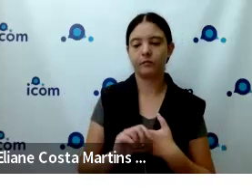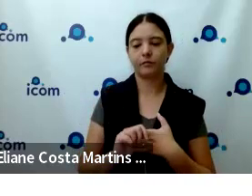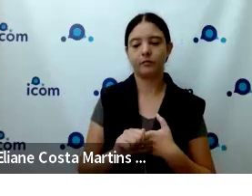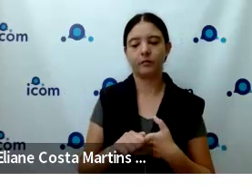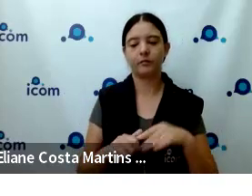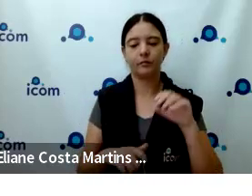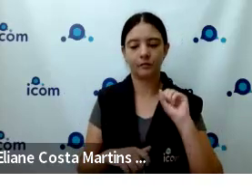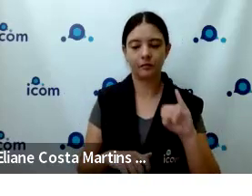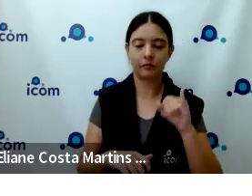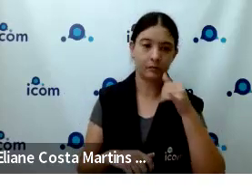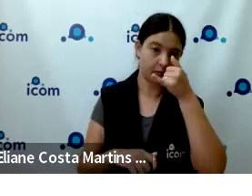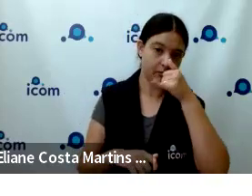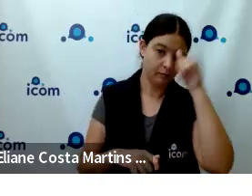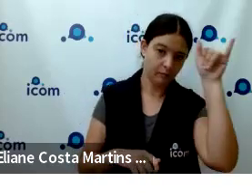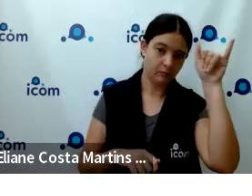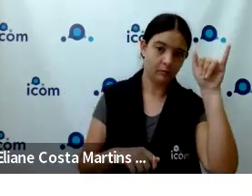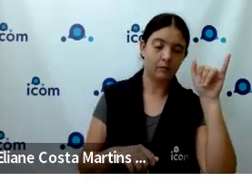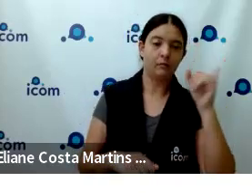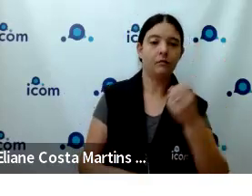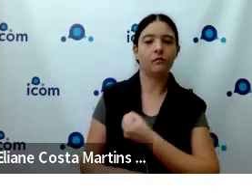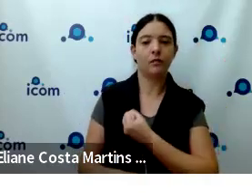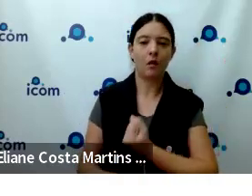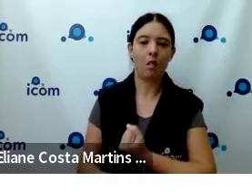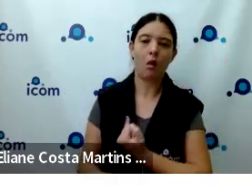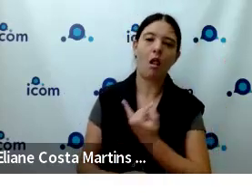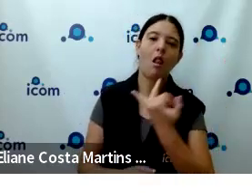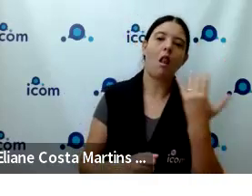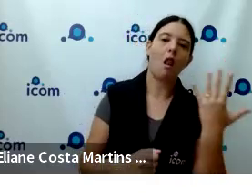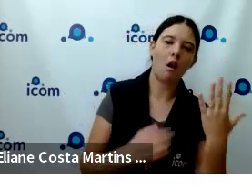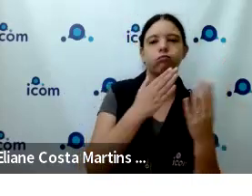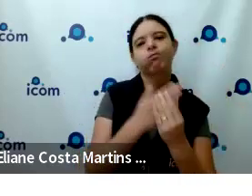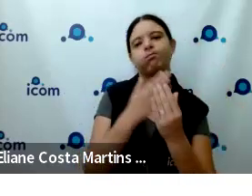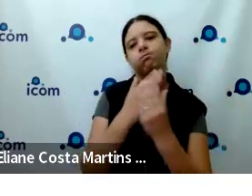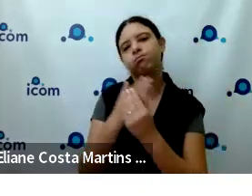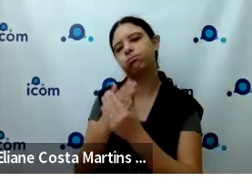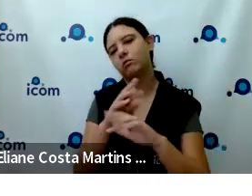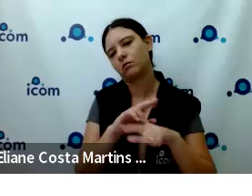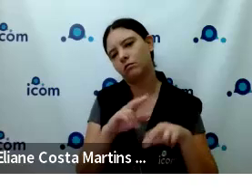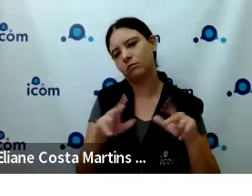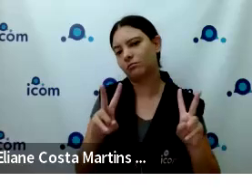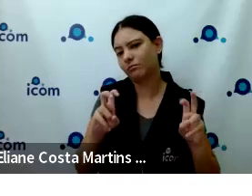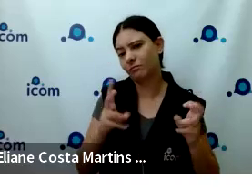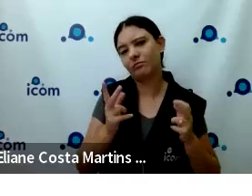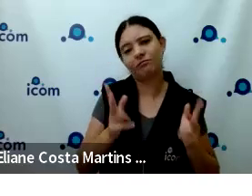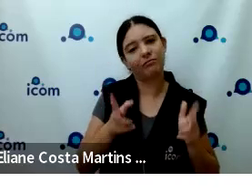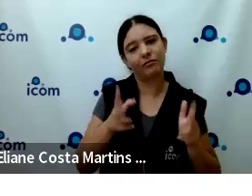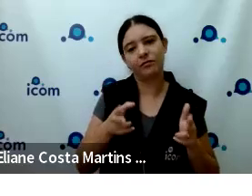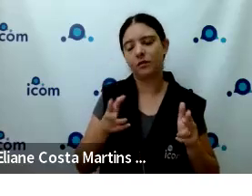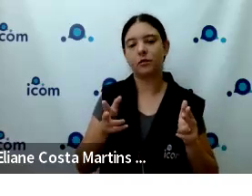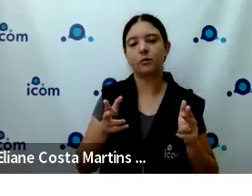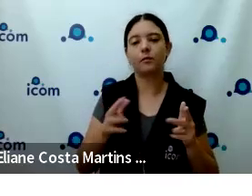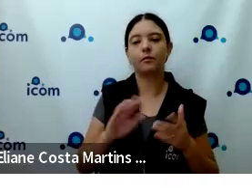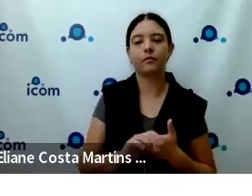fim de evitar numerosas ações judiciais sobre os mesmos assuntos,